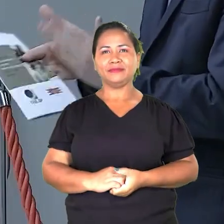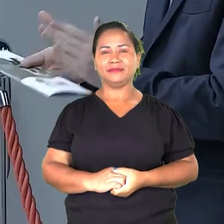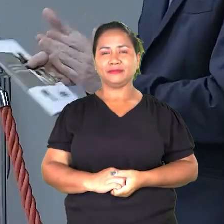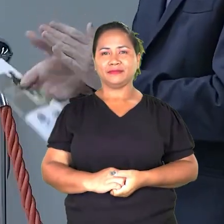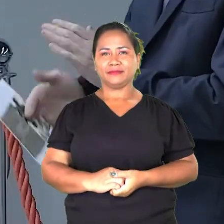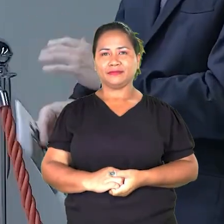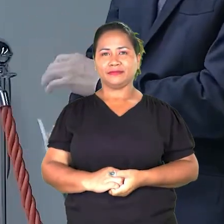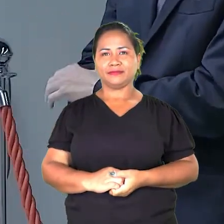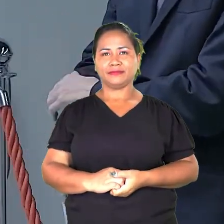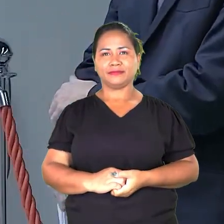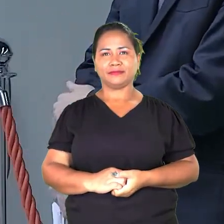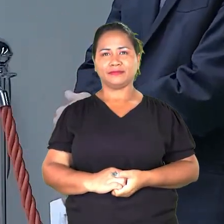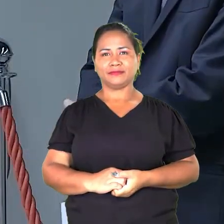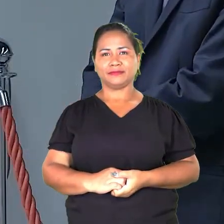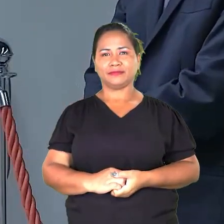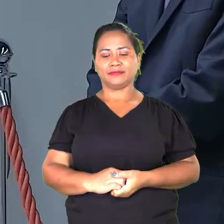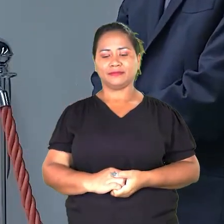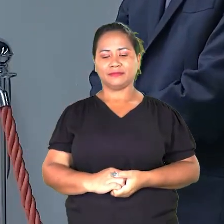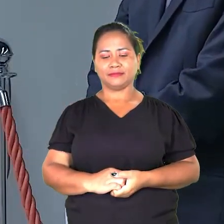Bom dia a todas e a todos.